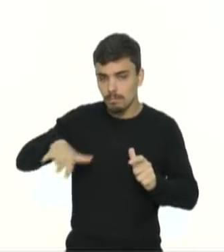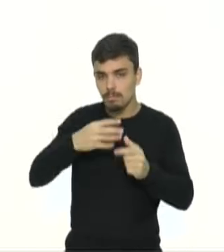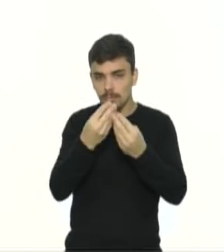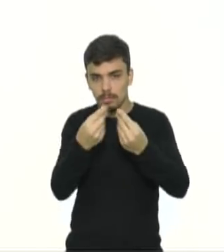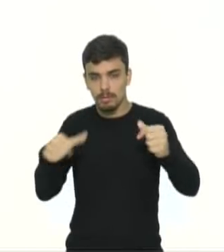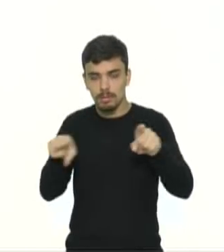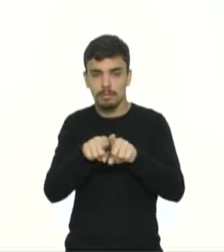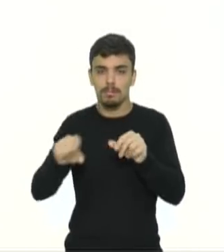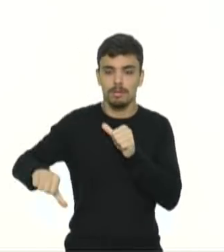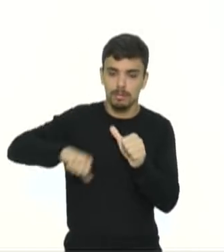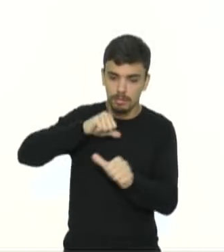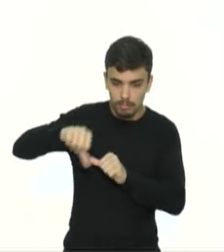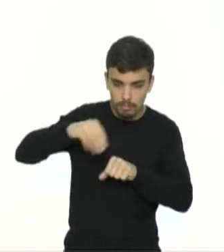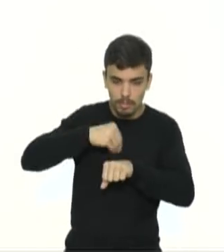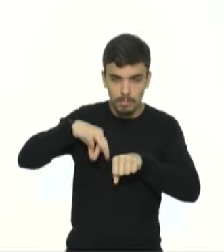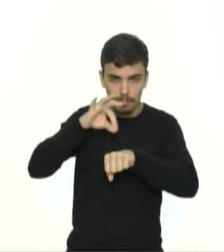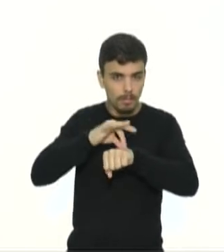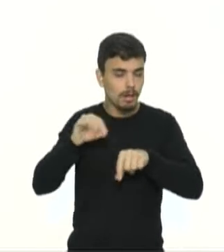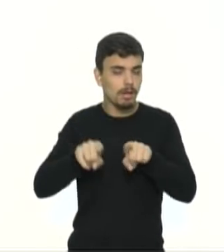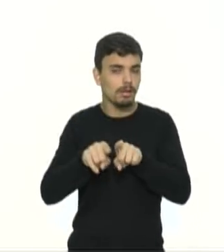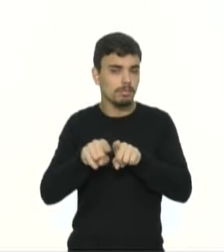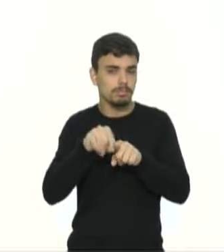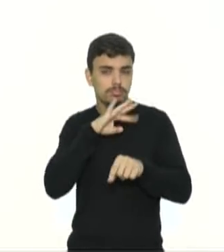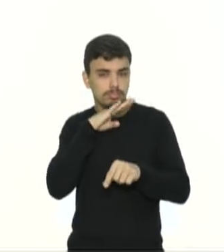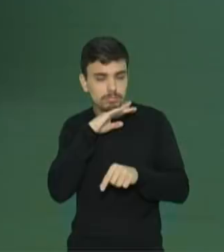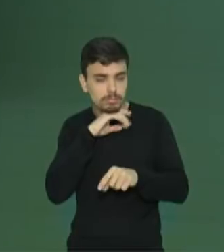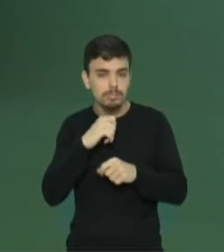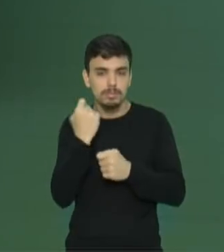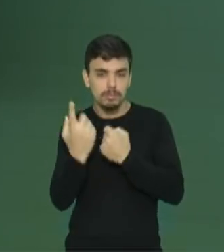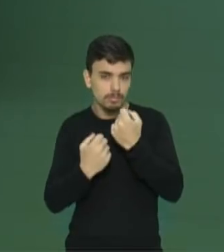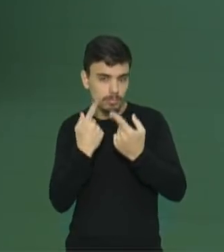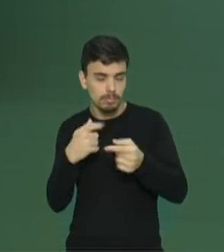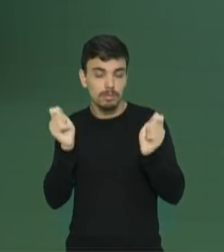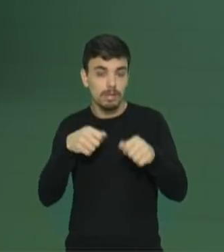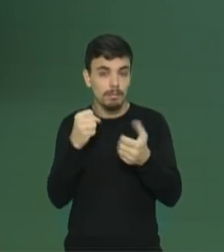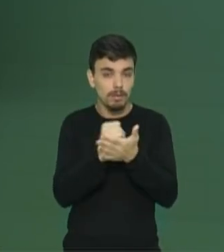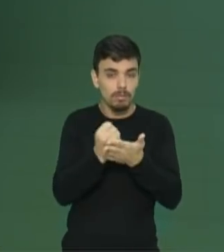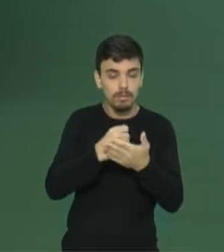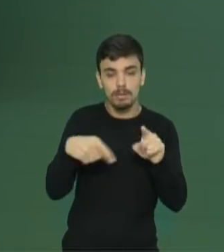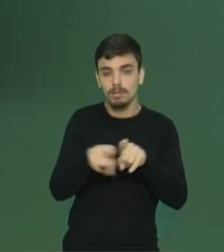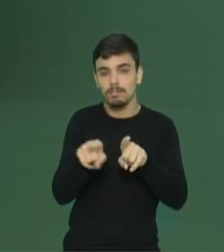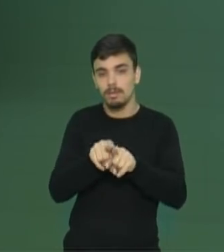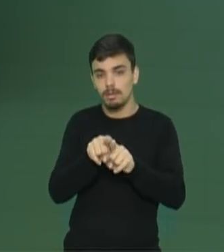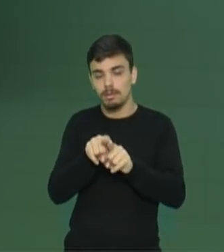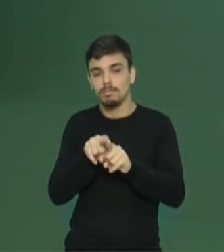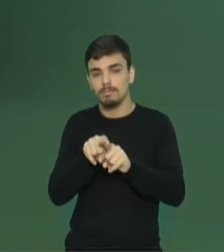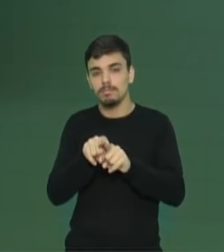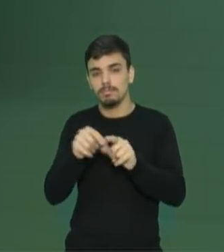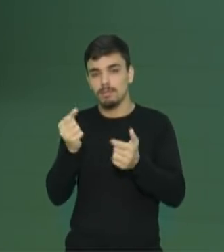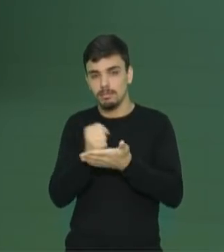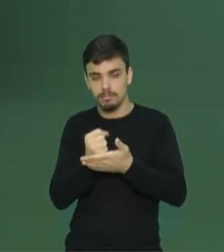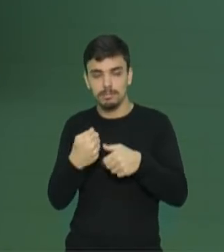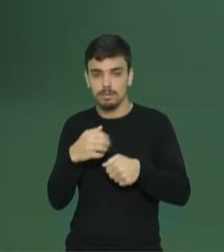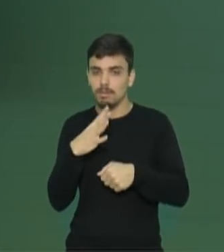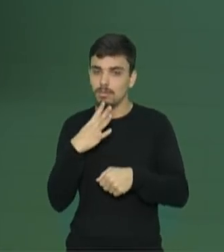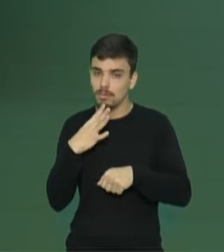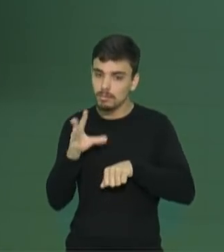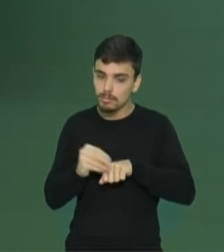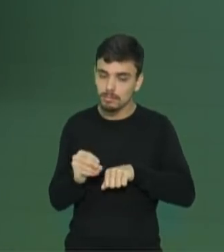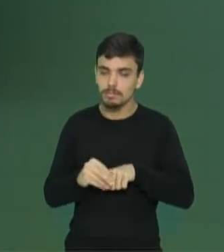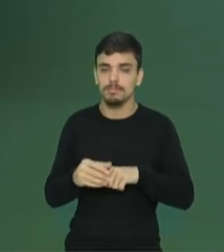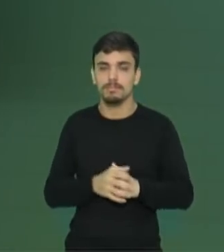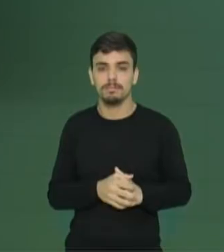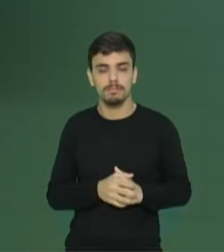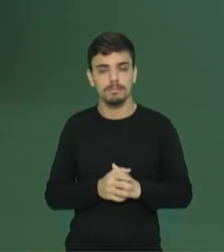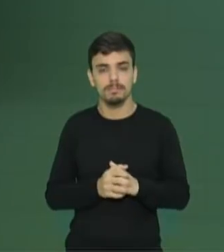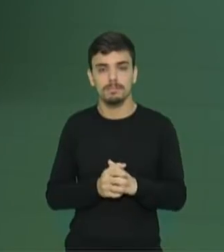tornar pragas em alguns casos, servem para controlar outras pragas, precisa de muito conhecimento para poder manipular isso.